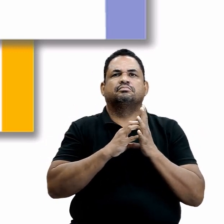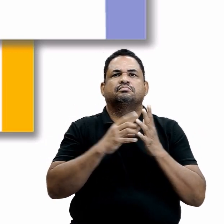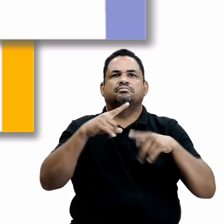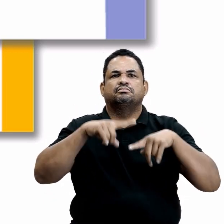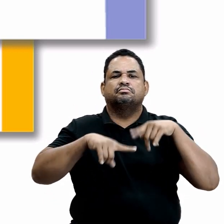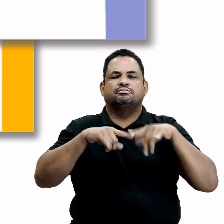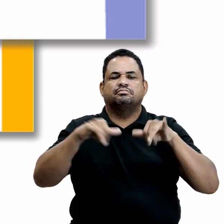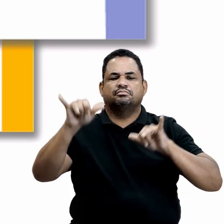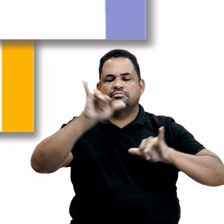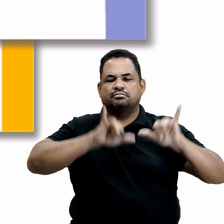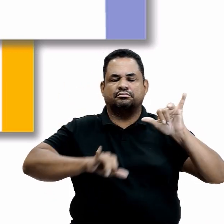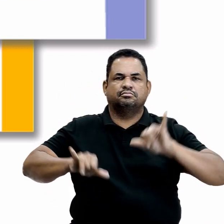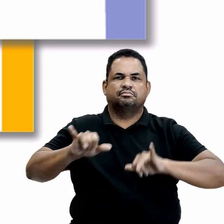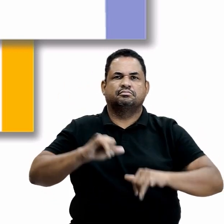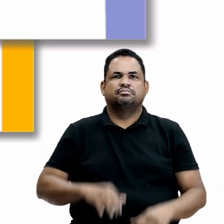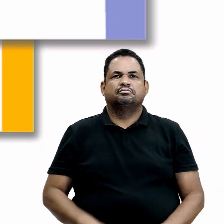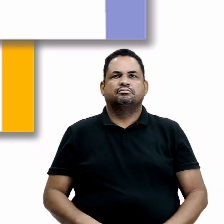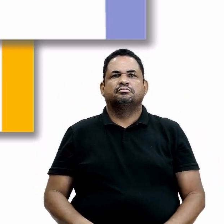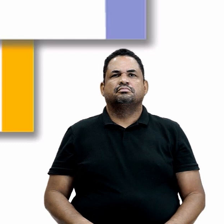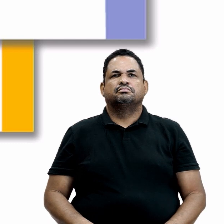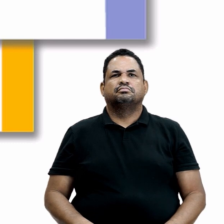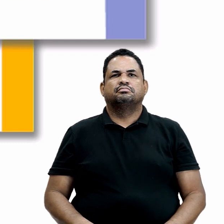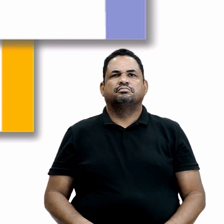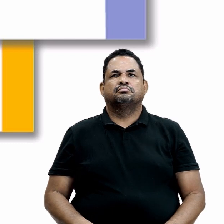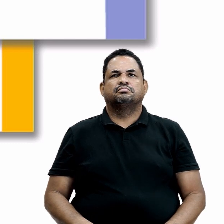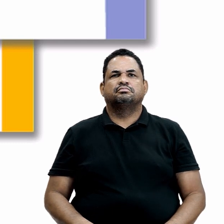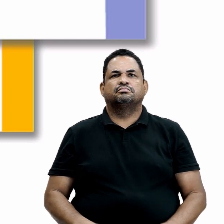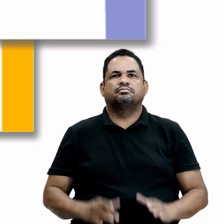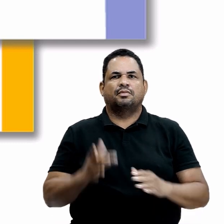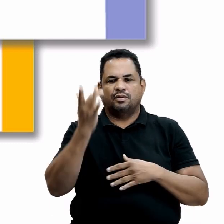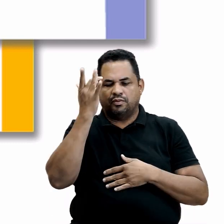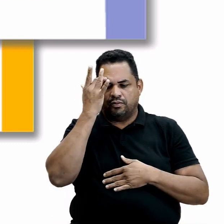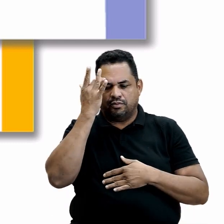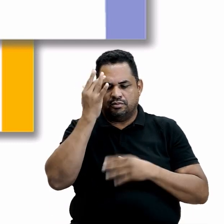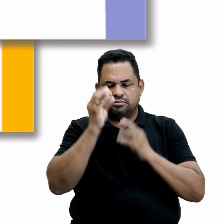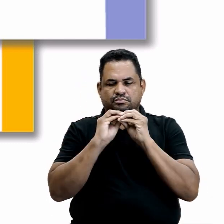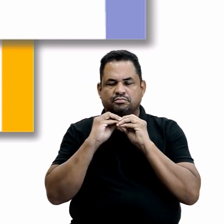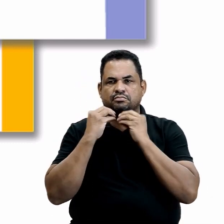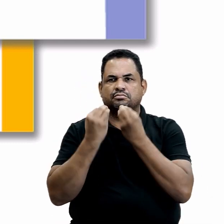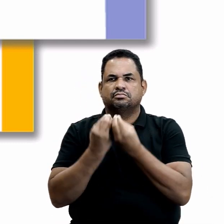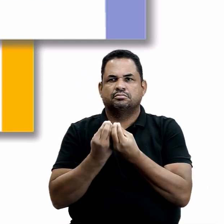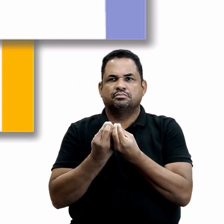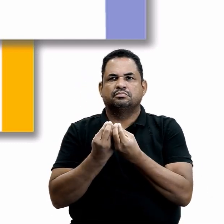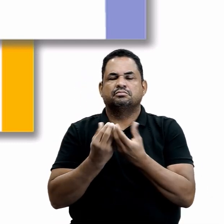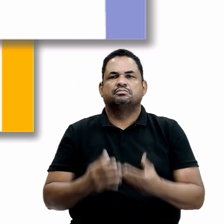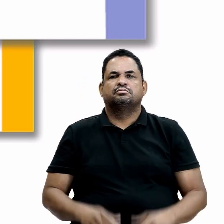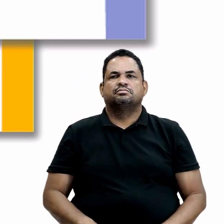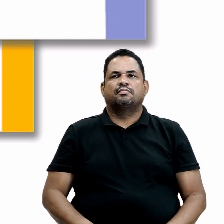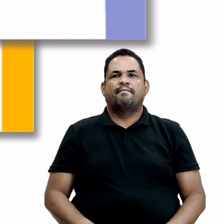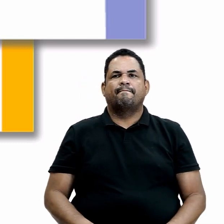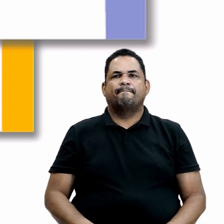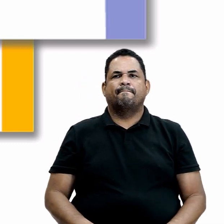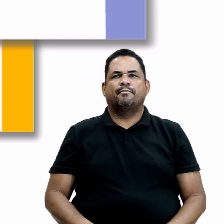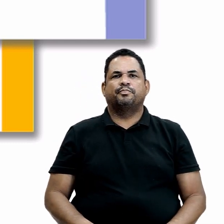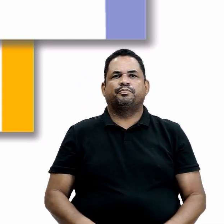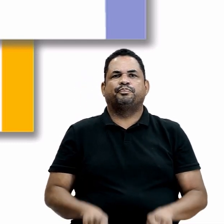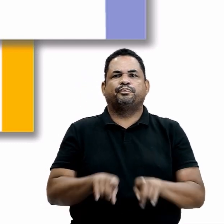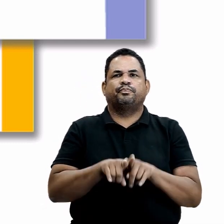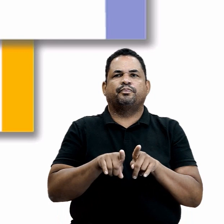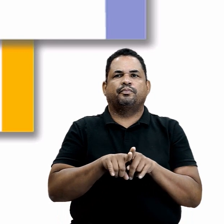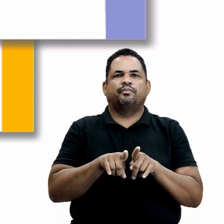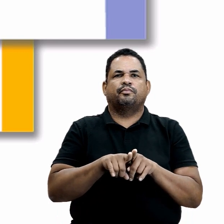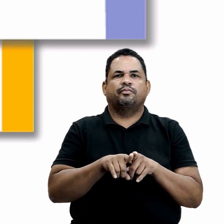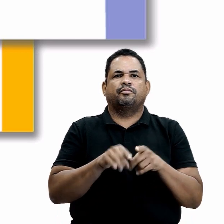elementos químicos, sobre as fórmulas das substâncias e também